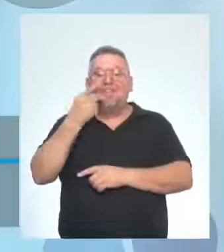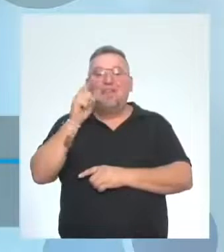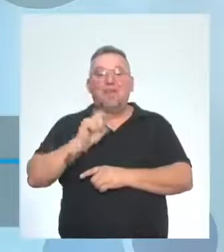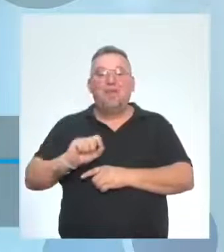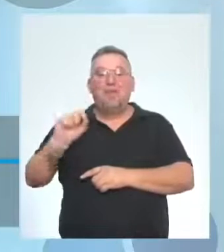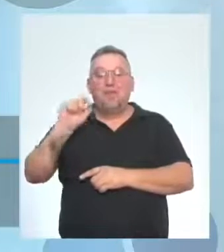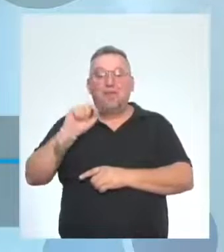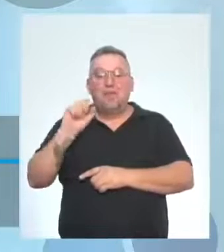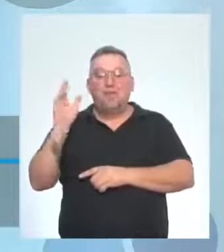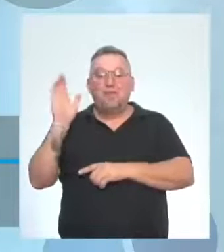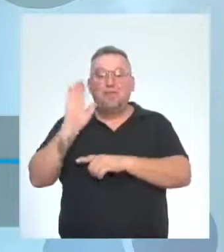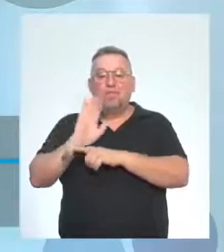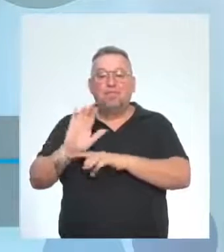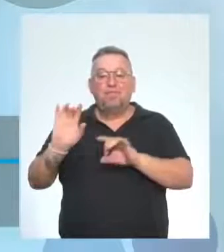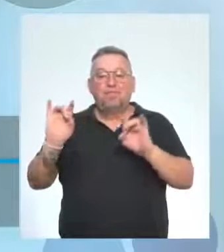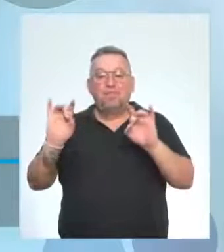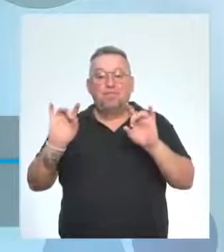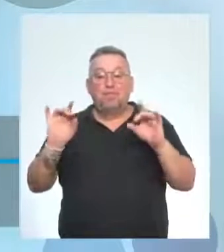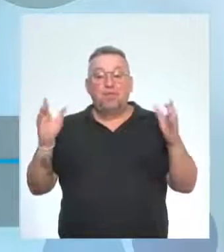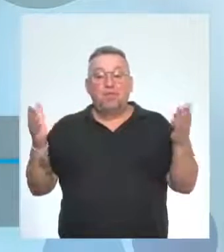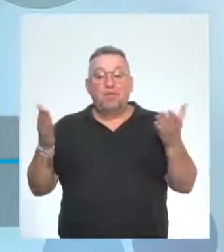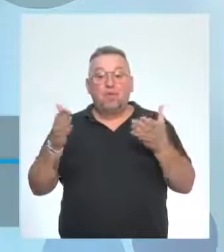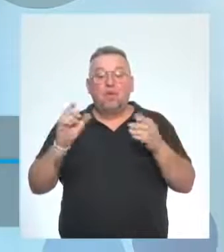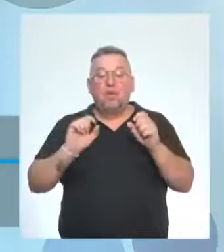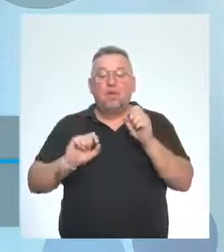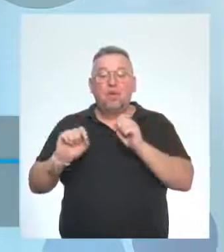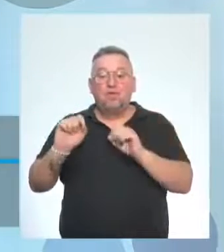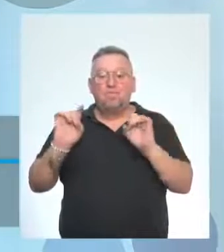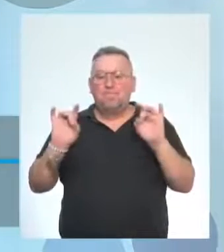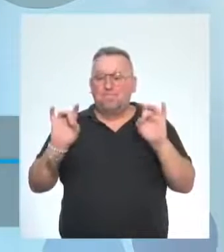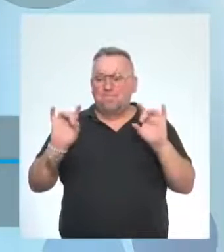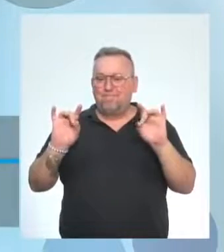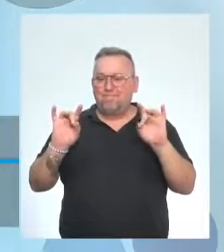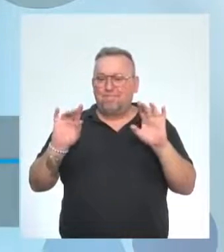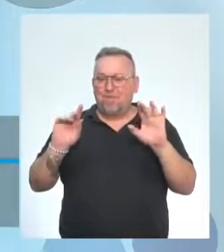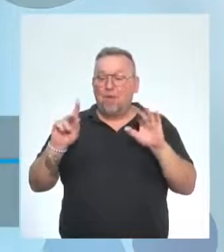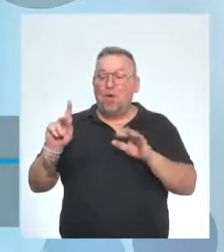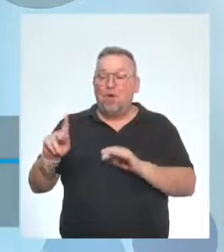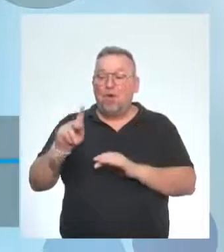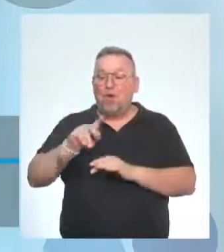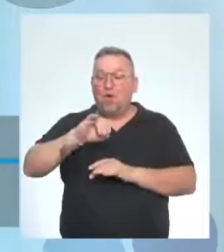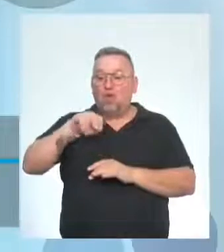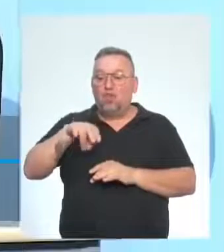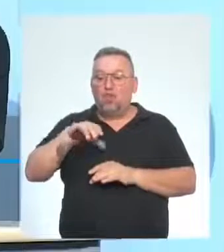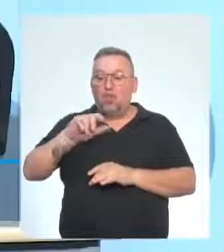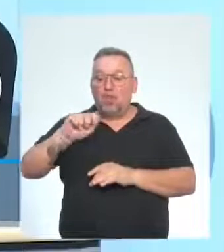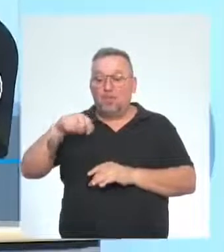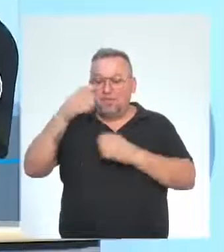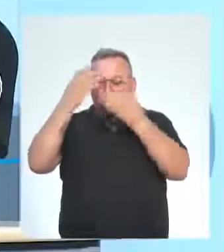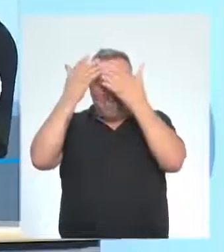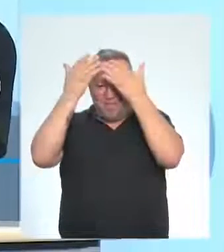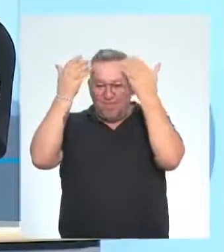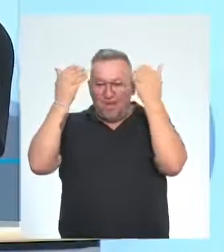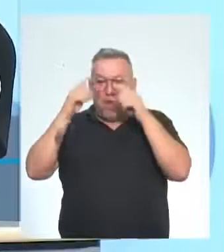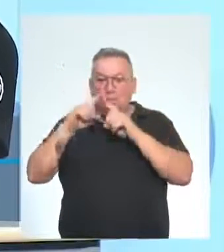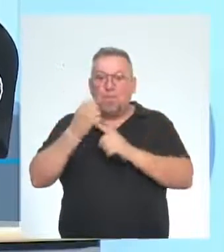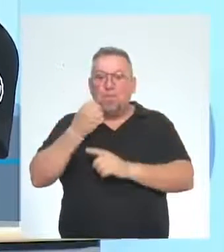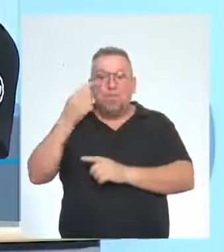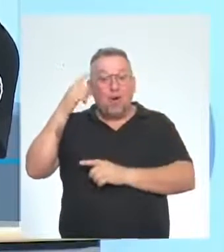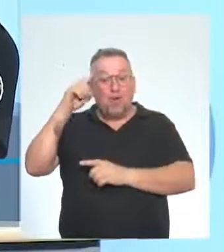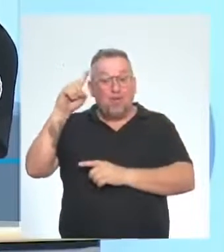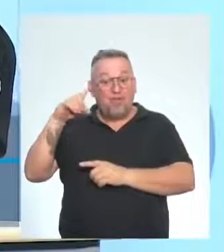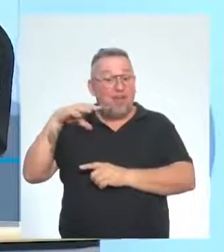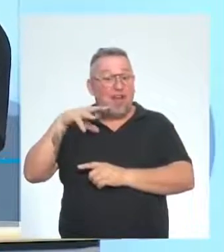de uma contribuição muito especial. E hoje nós temos aqui o nosso especialíssimo professor Jonas. Olá, bom dia.